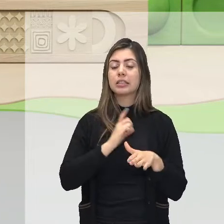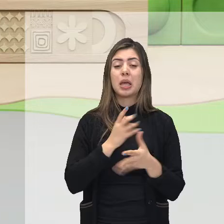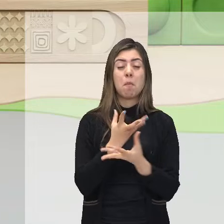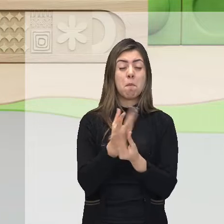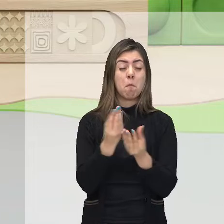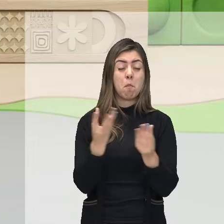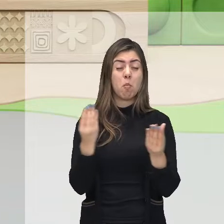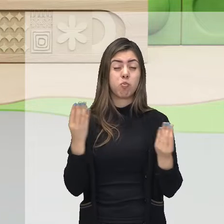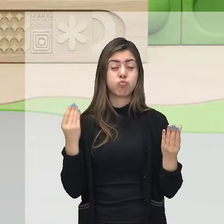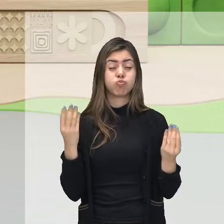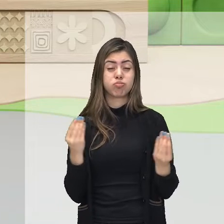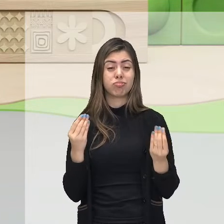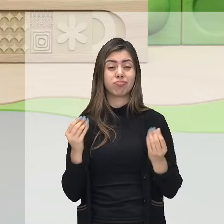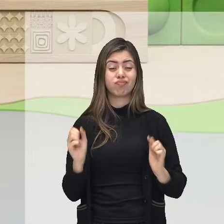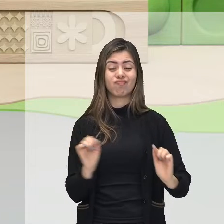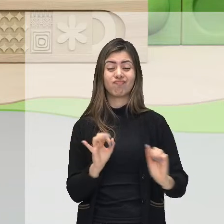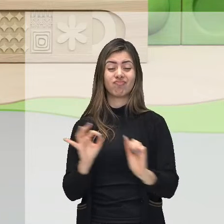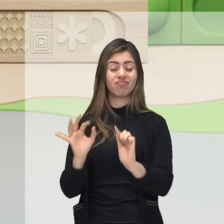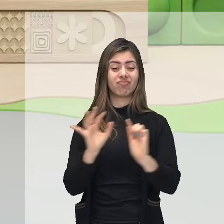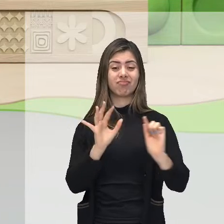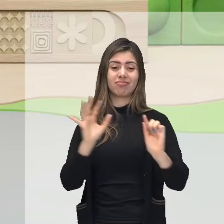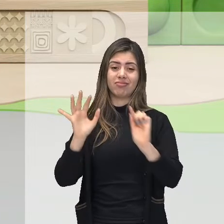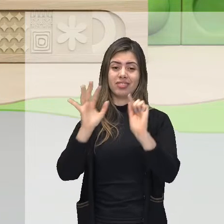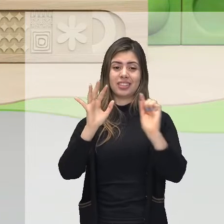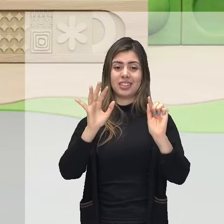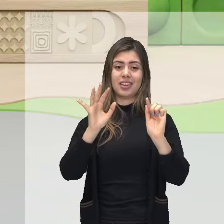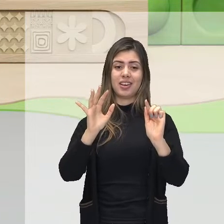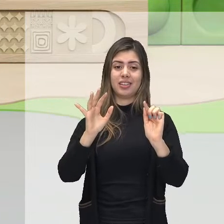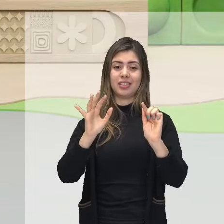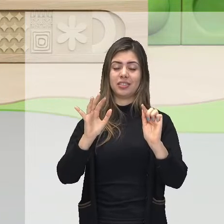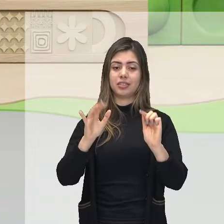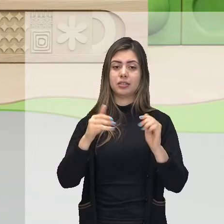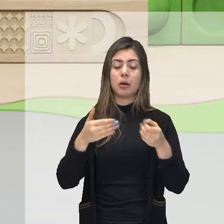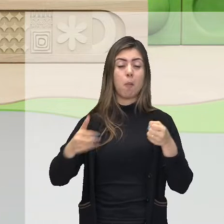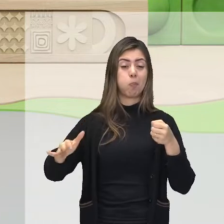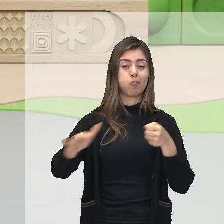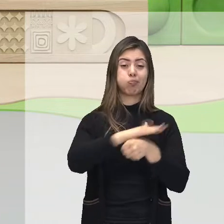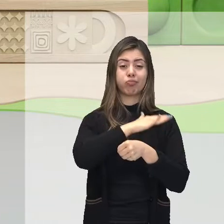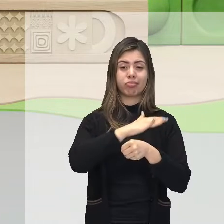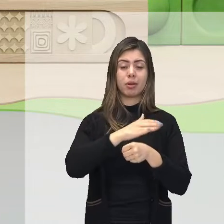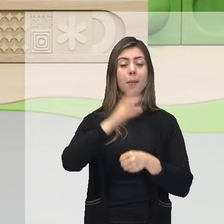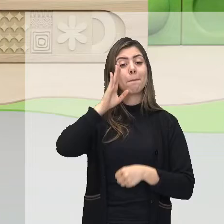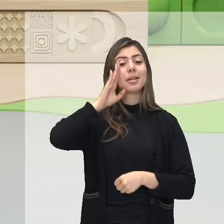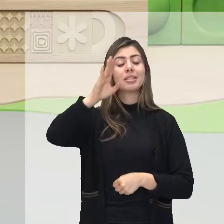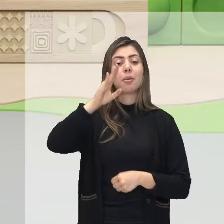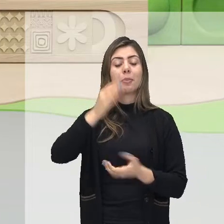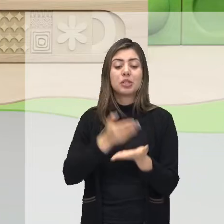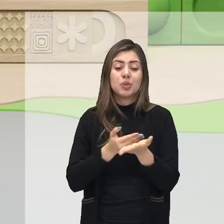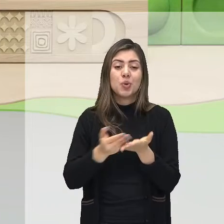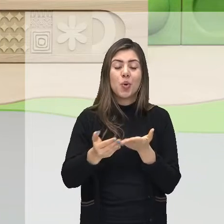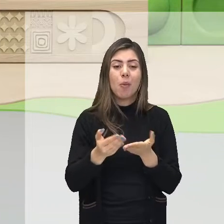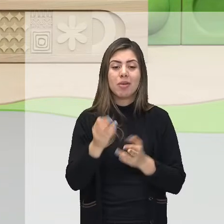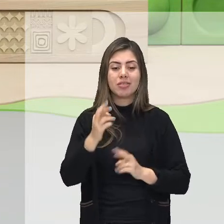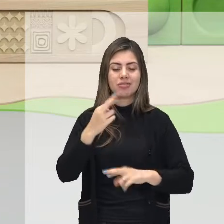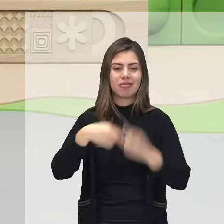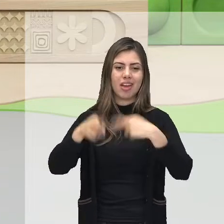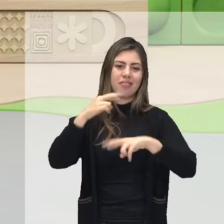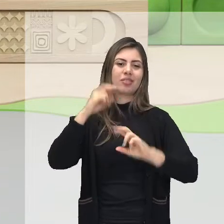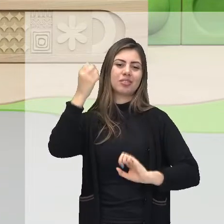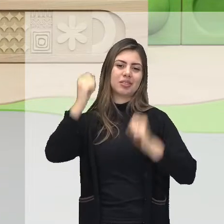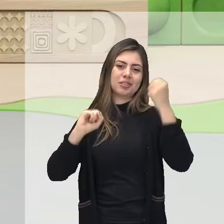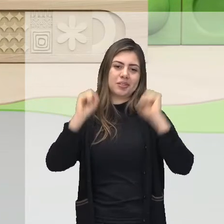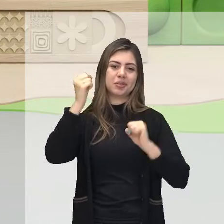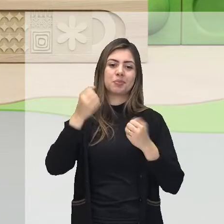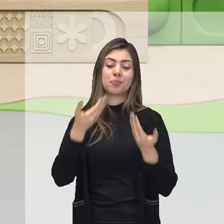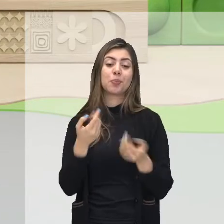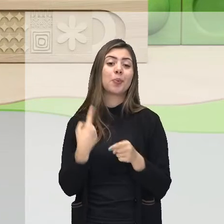gases que foram liberados aí principalmente a partir da Revolução Industrial, com a queima dos